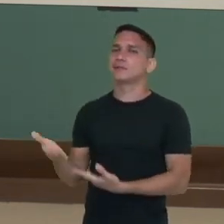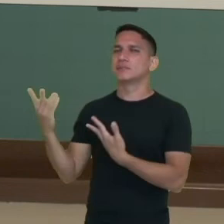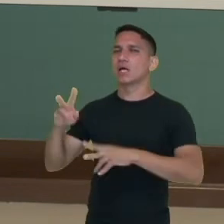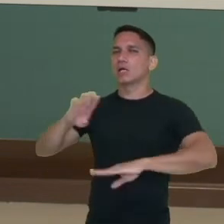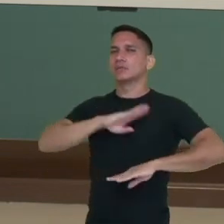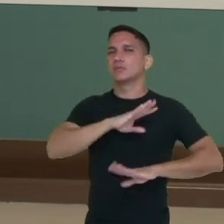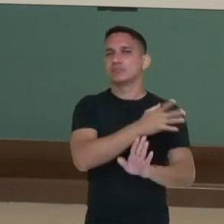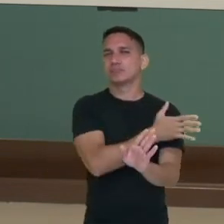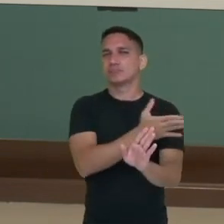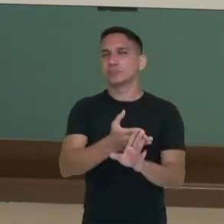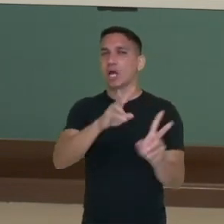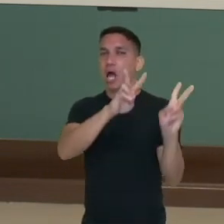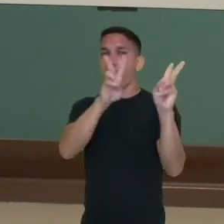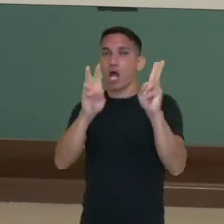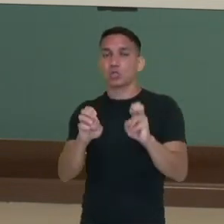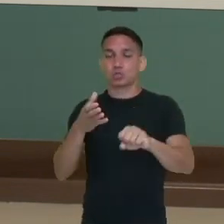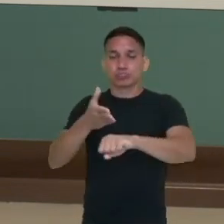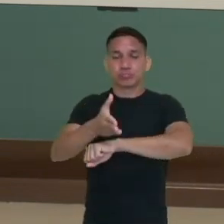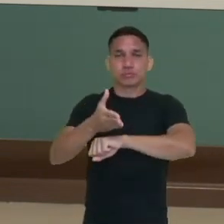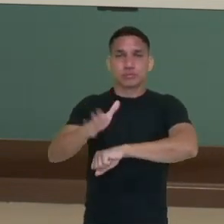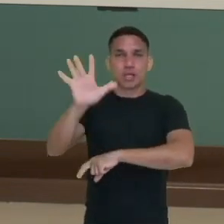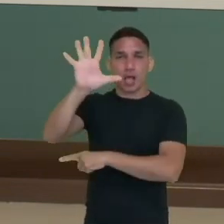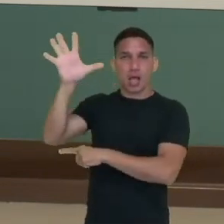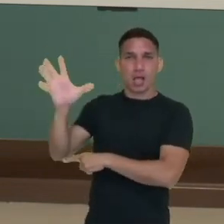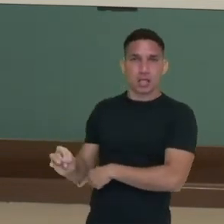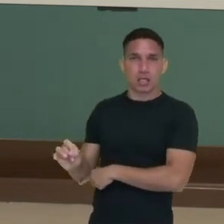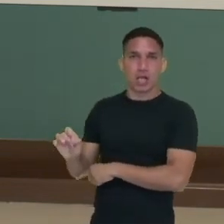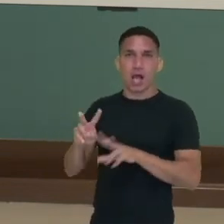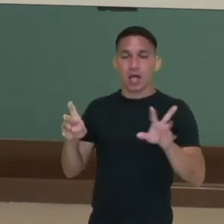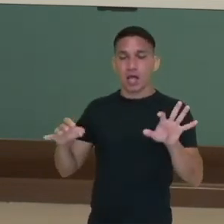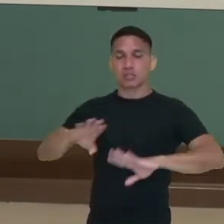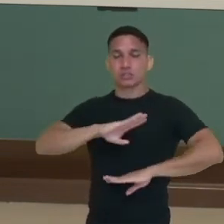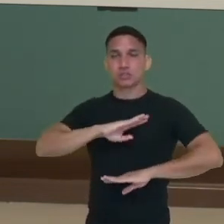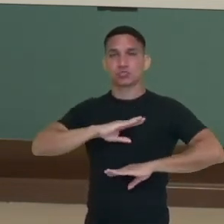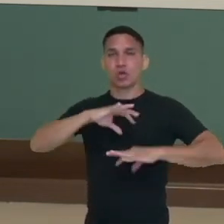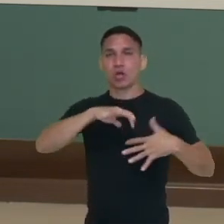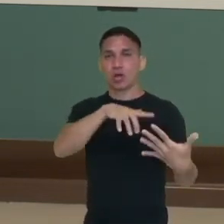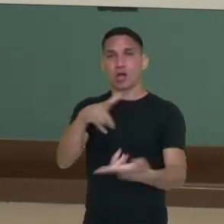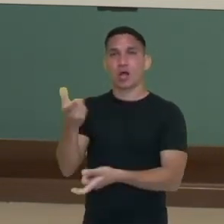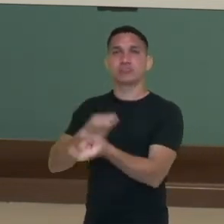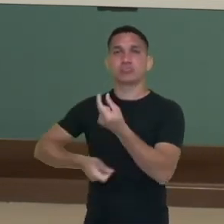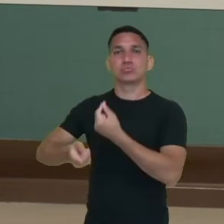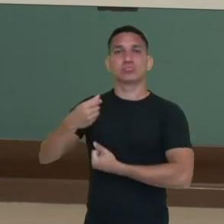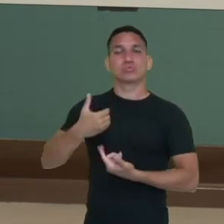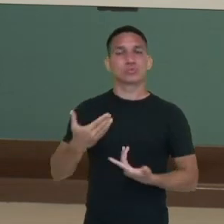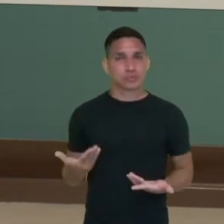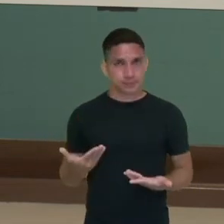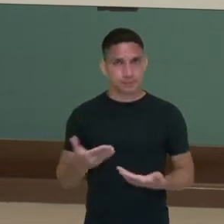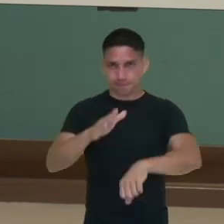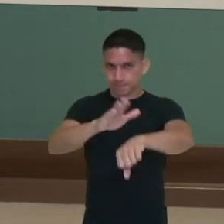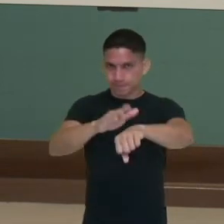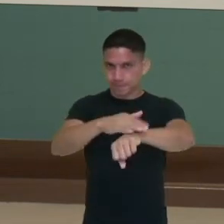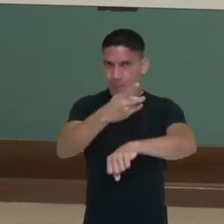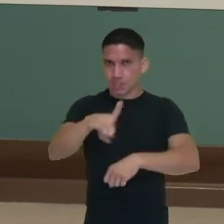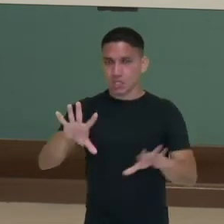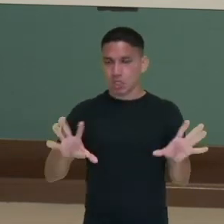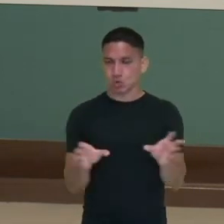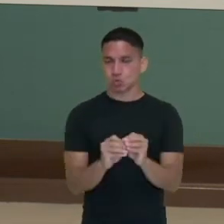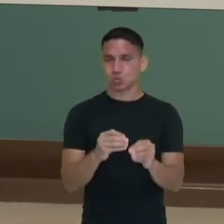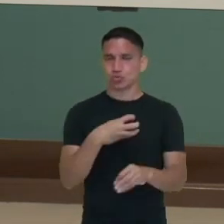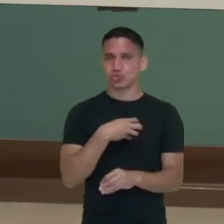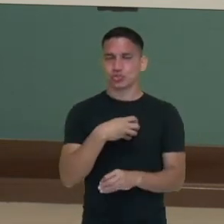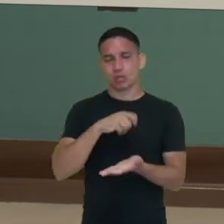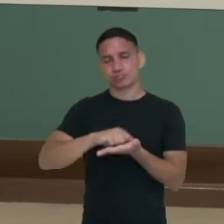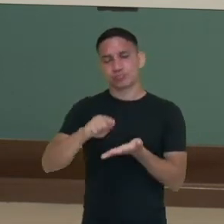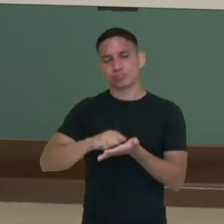vimos aqui quanto à participação da África no cenário econômico mundial. Então você vai fazer então o seu resumo daquilo que nós já falamos